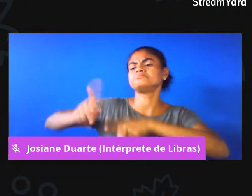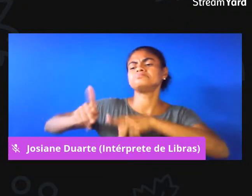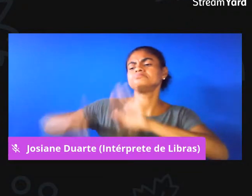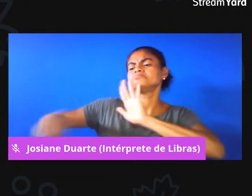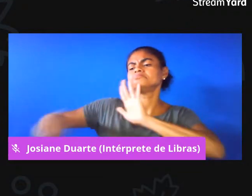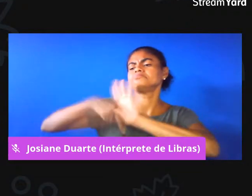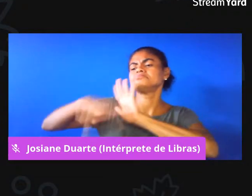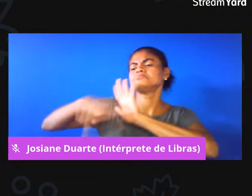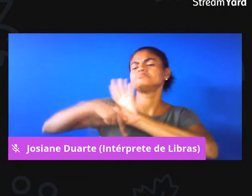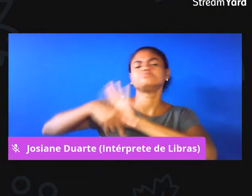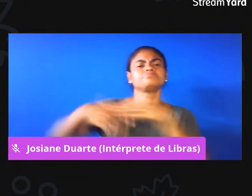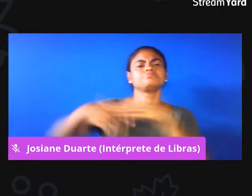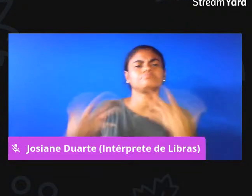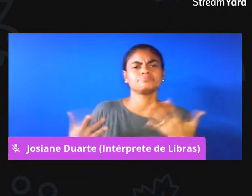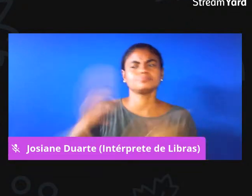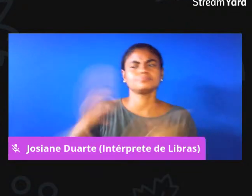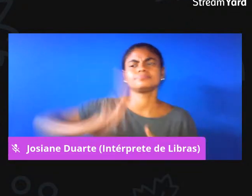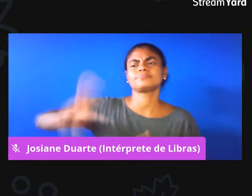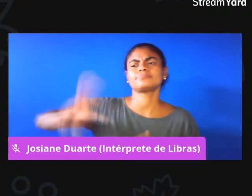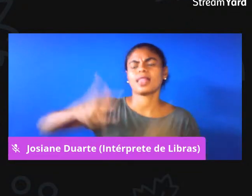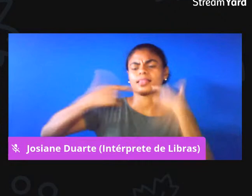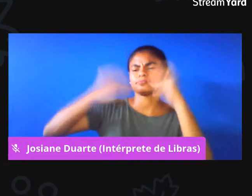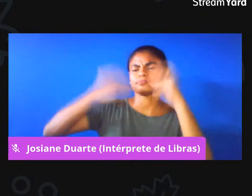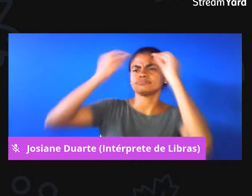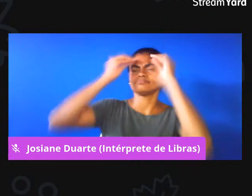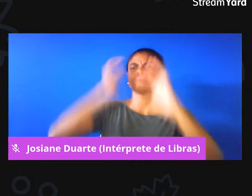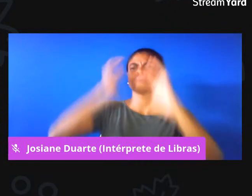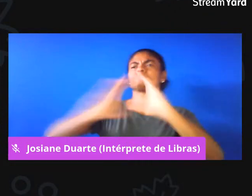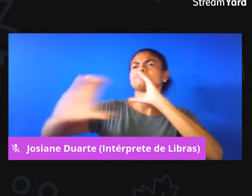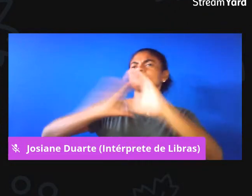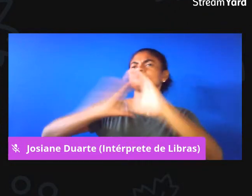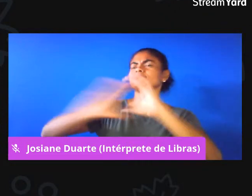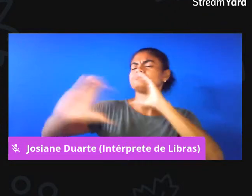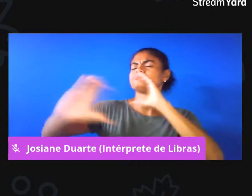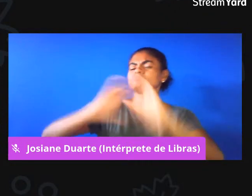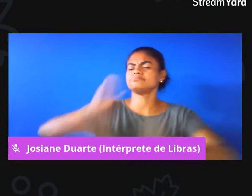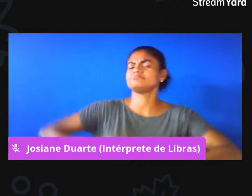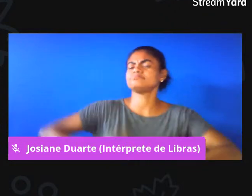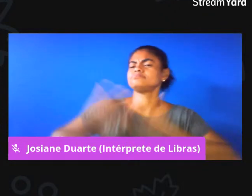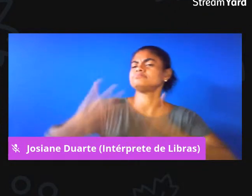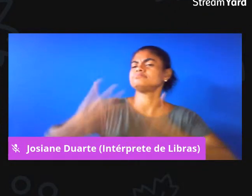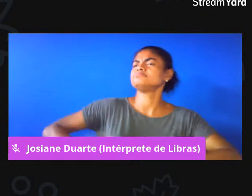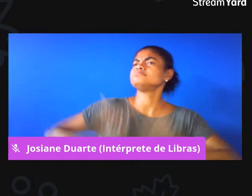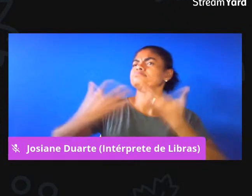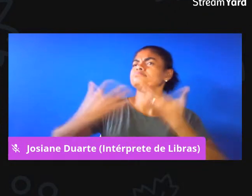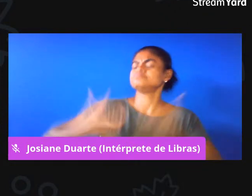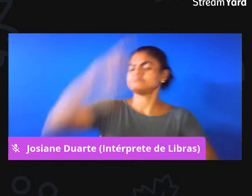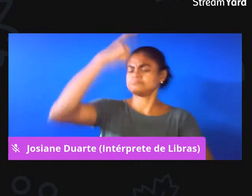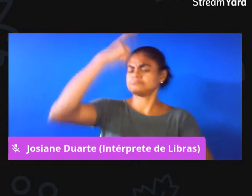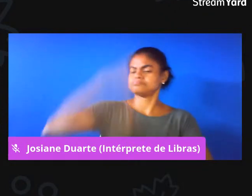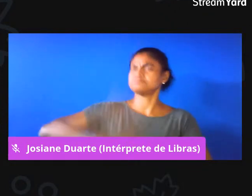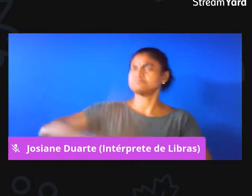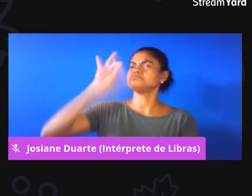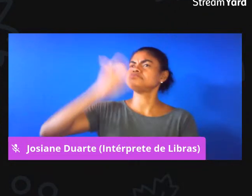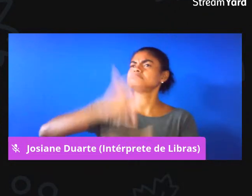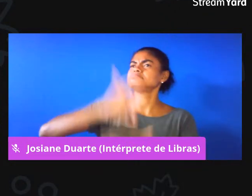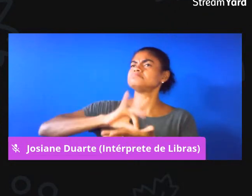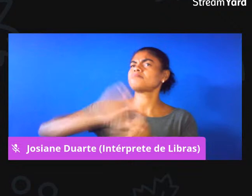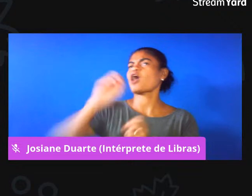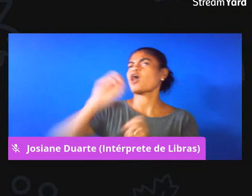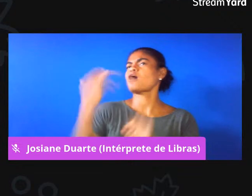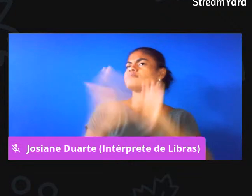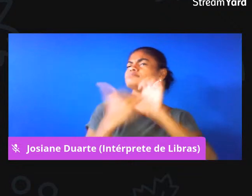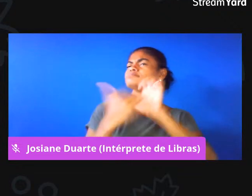a utilizar a sua linguagem para se comunicar, para se expressar, para a afirmação do eu ou como função estética.